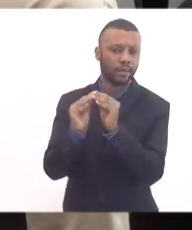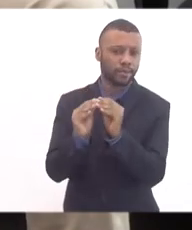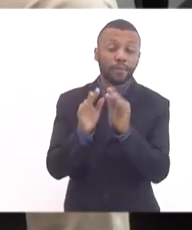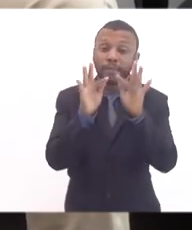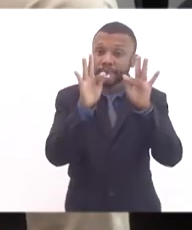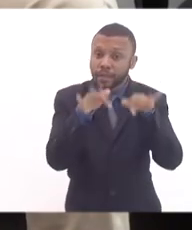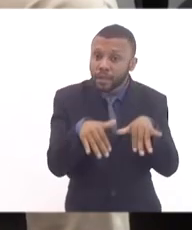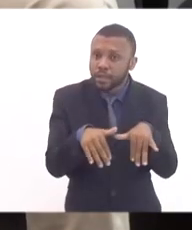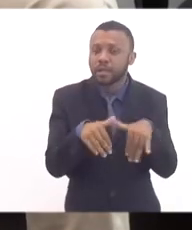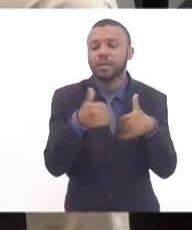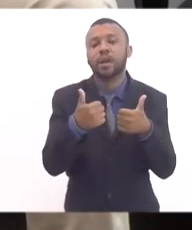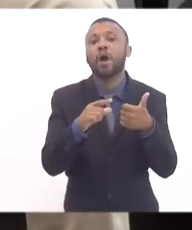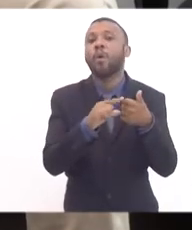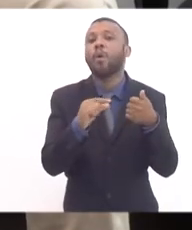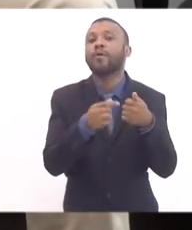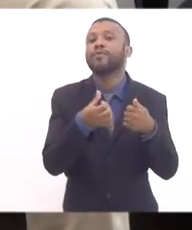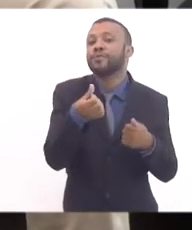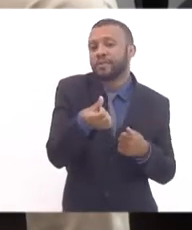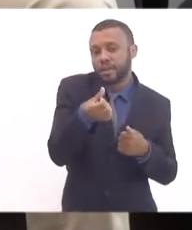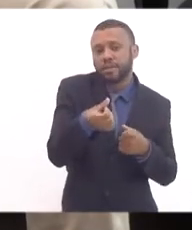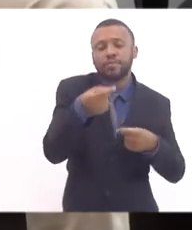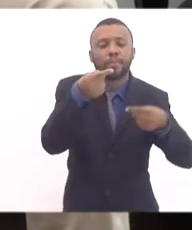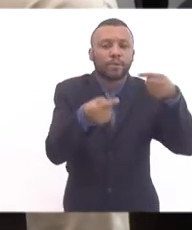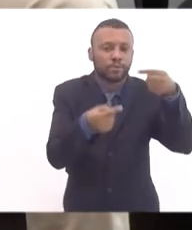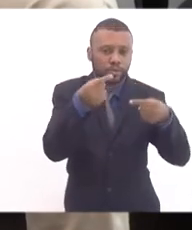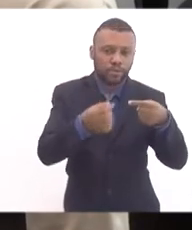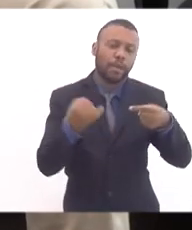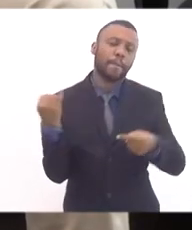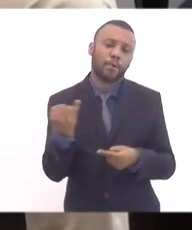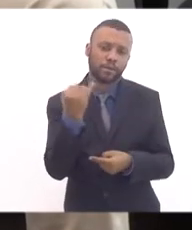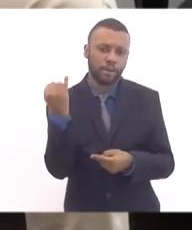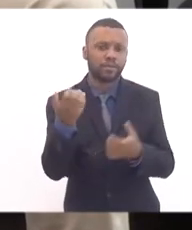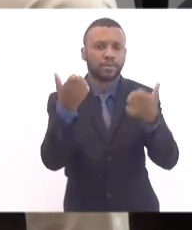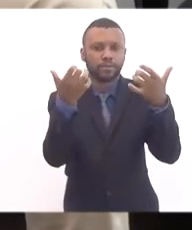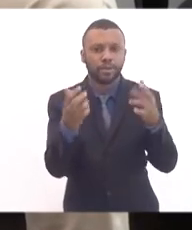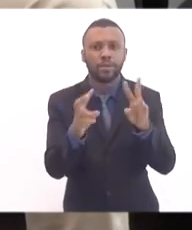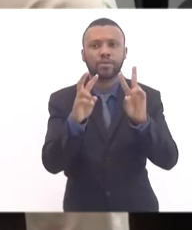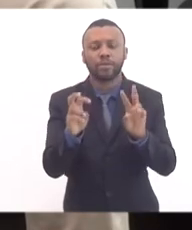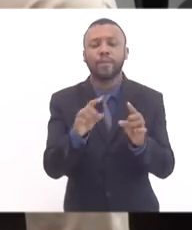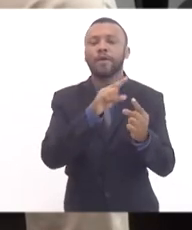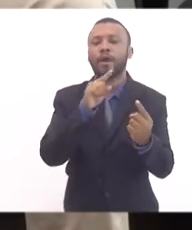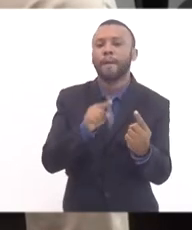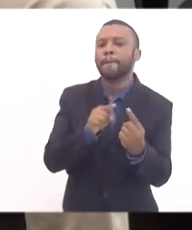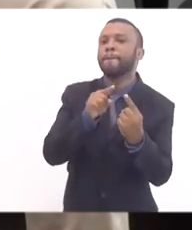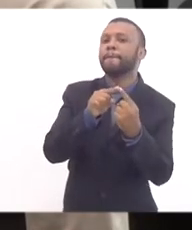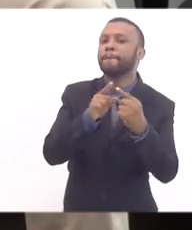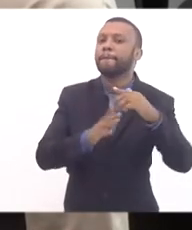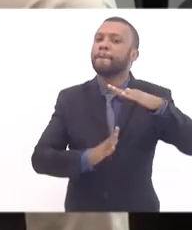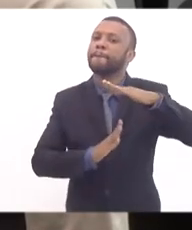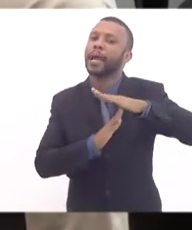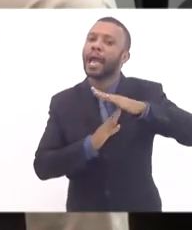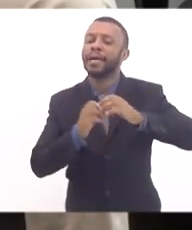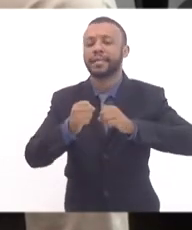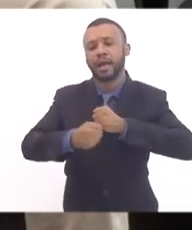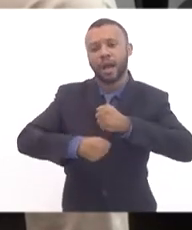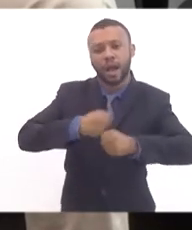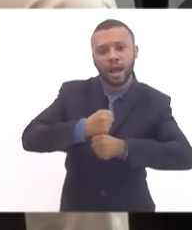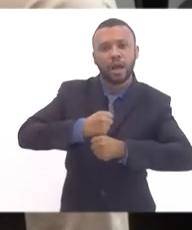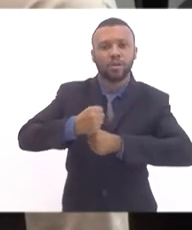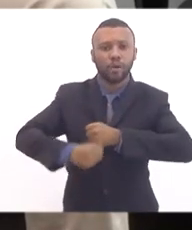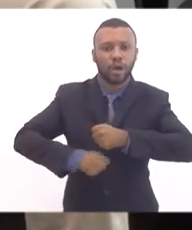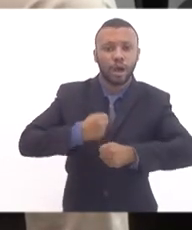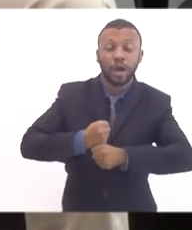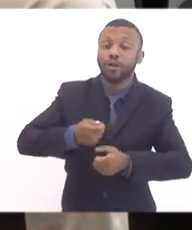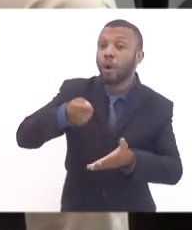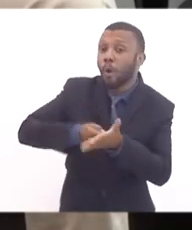ao artigo 16 do que eu acho que é uma discussão importante quando ele fala da questão de metas e o que tem que ser anualmente apresentado